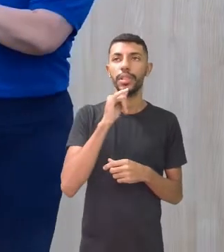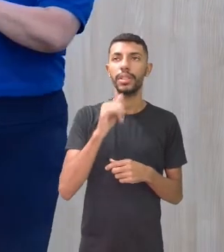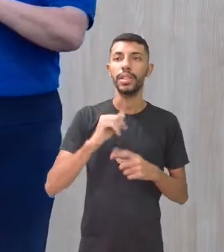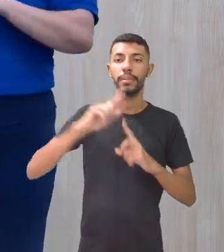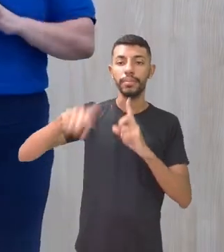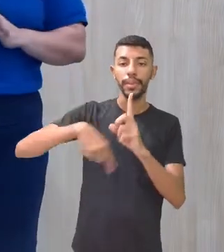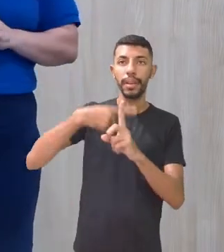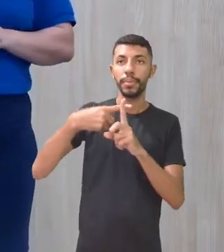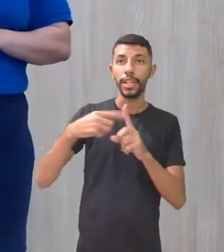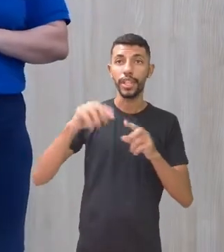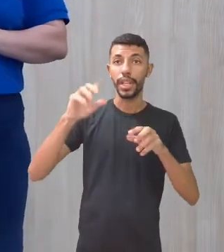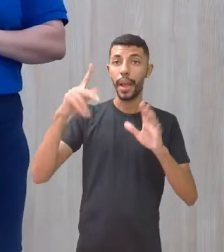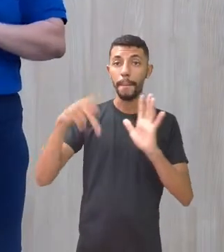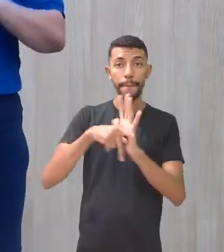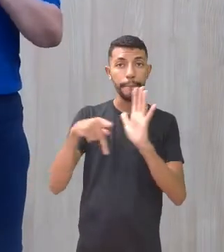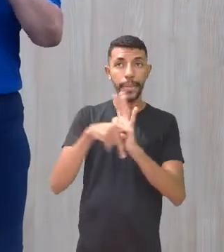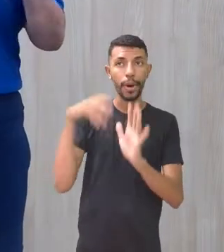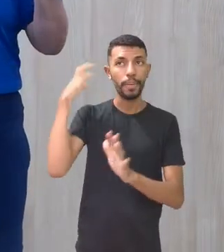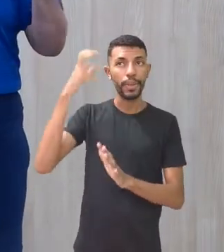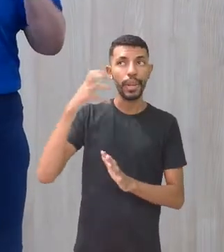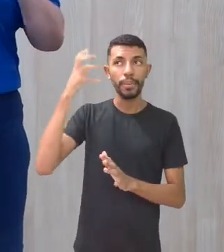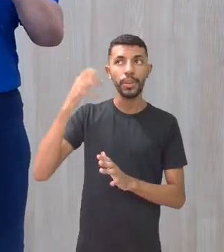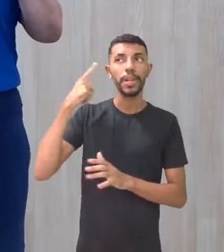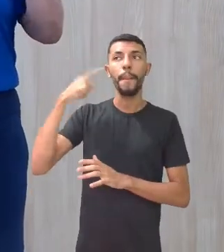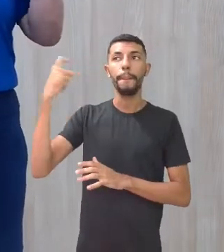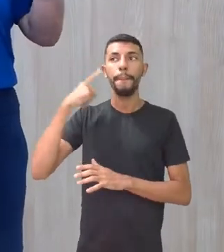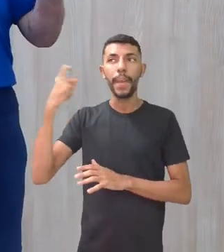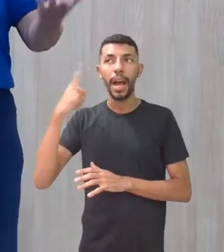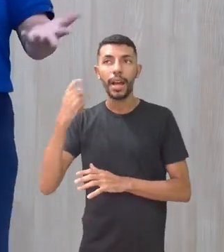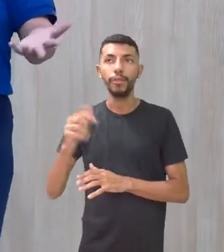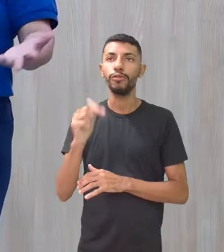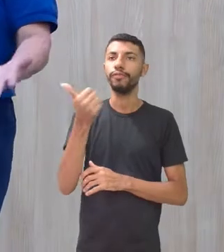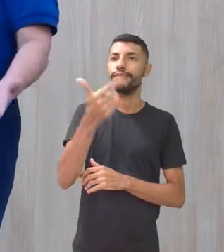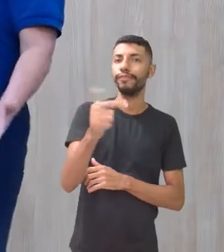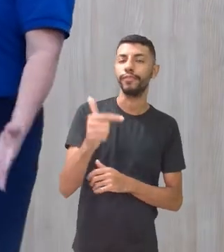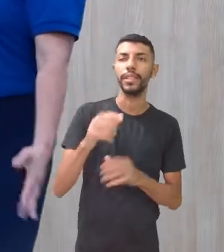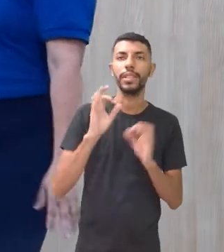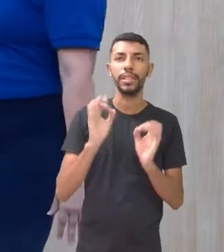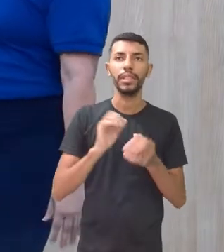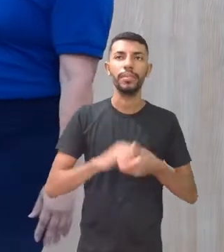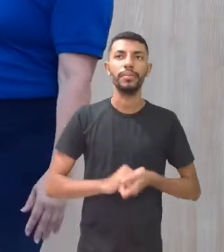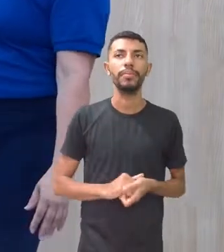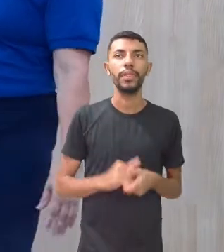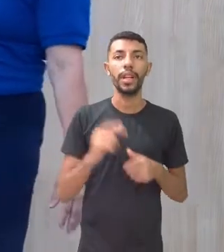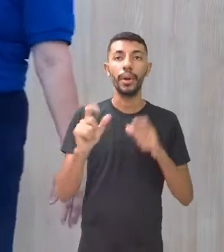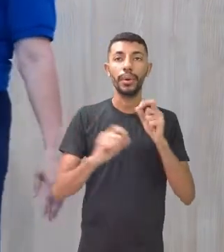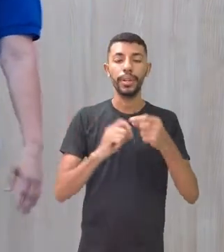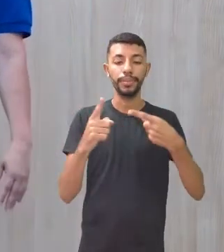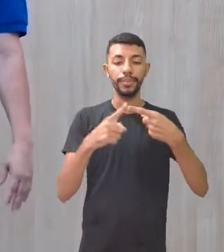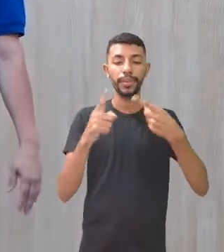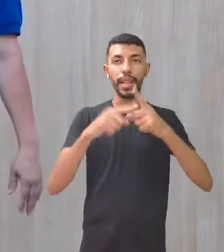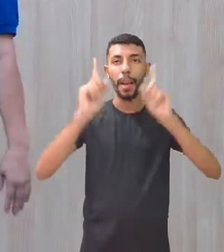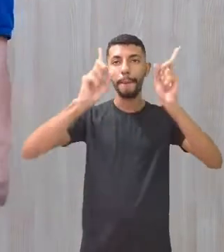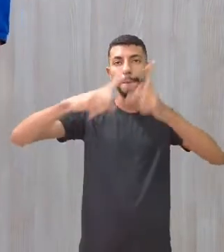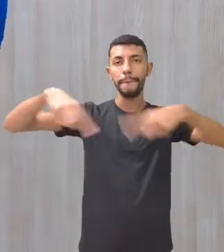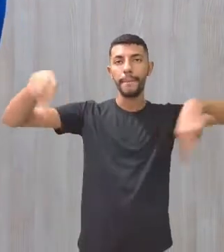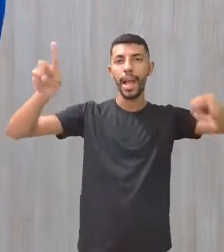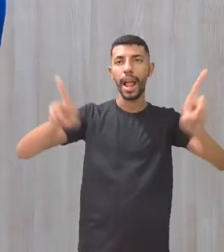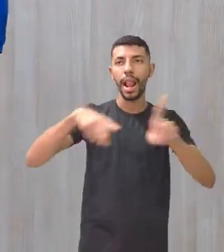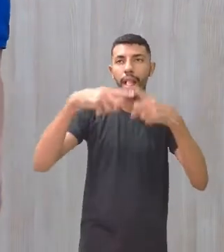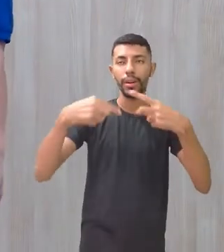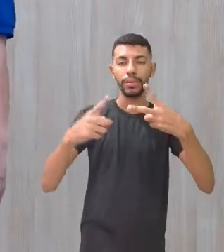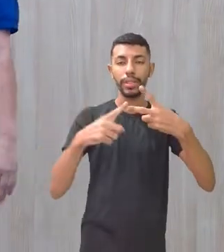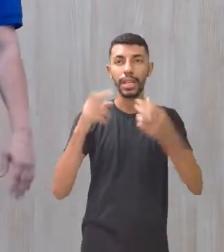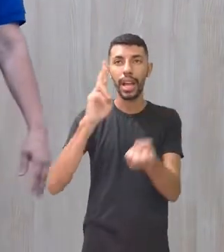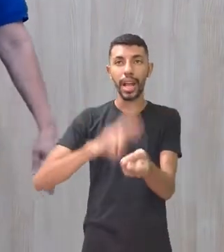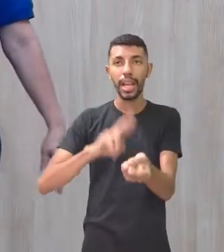só tem a música, tá? Os barulhos, os ruídos não tem, ok? Que é a melodia, o